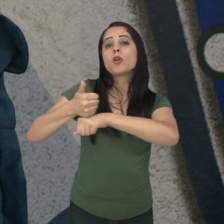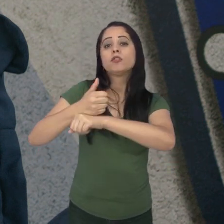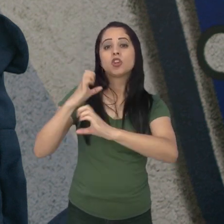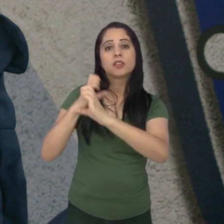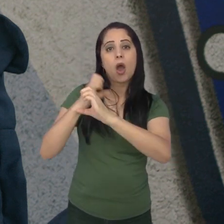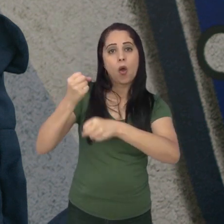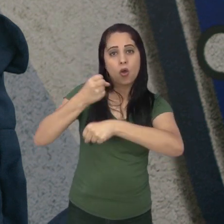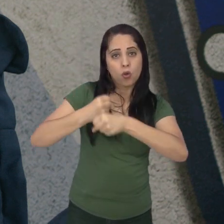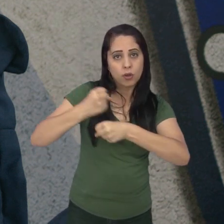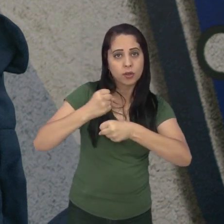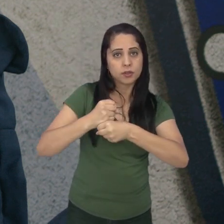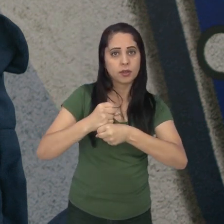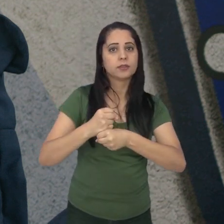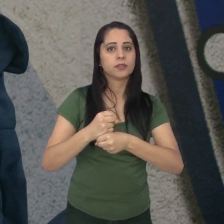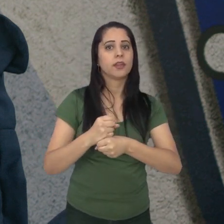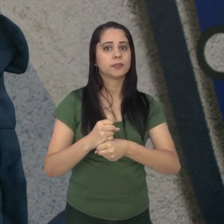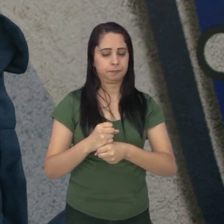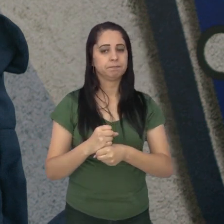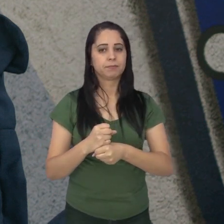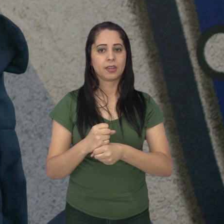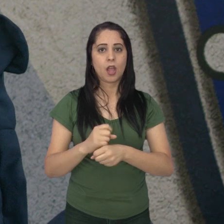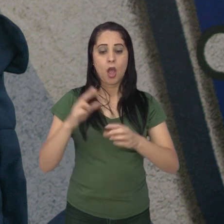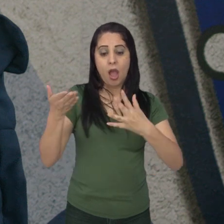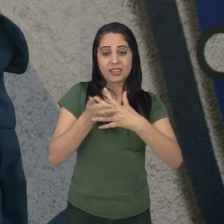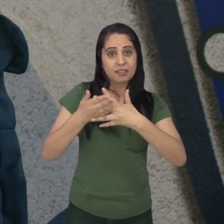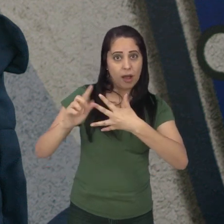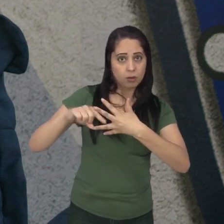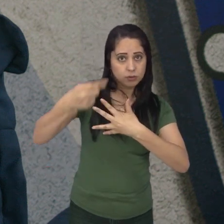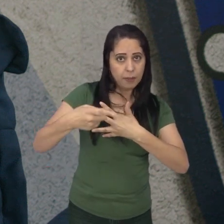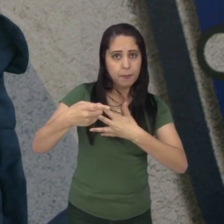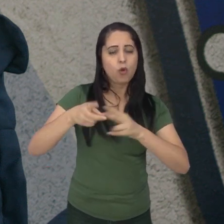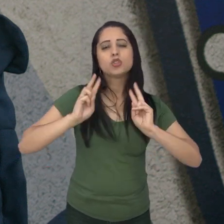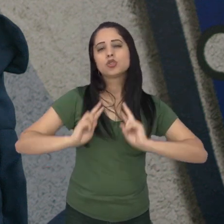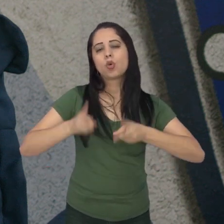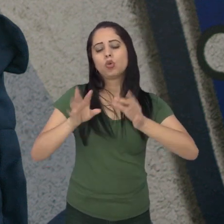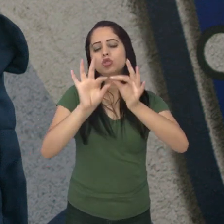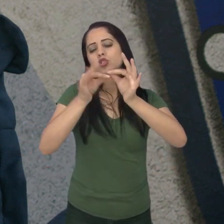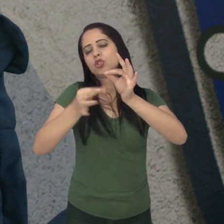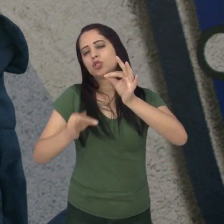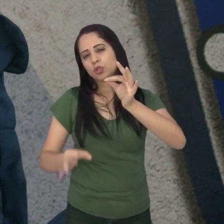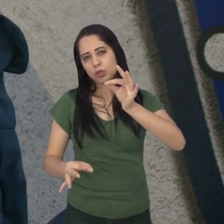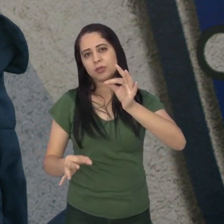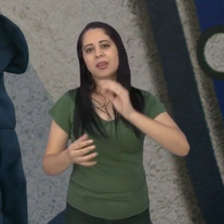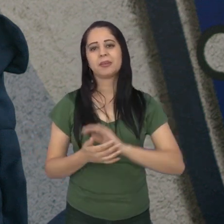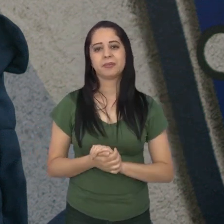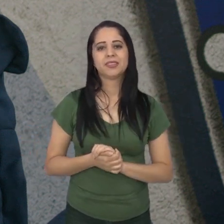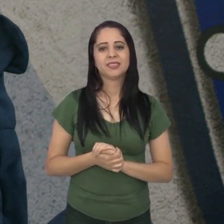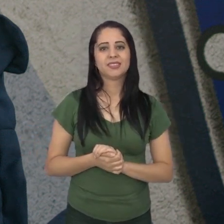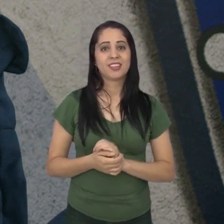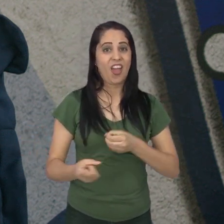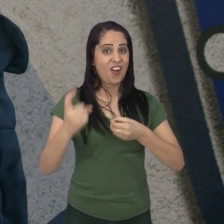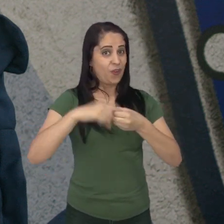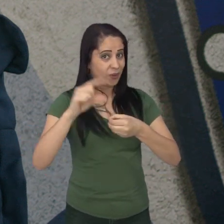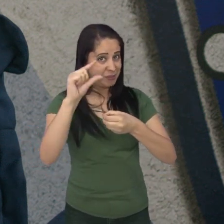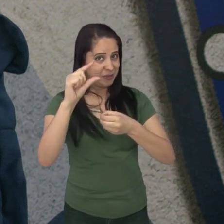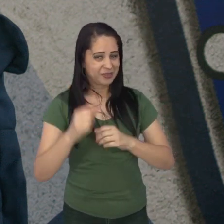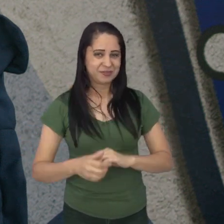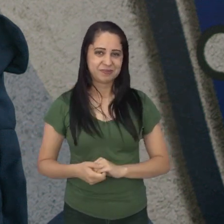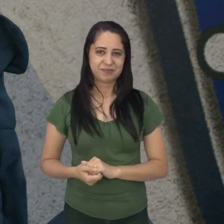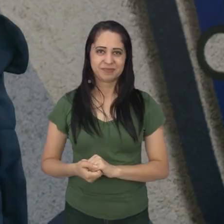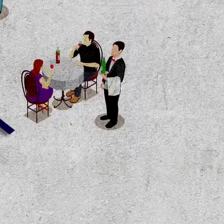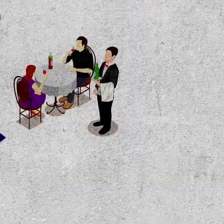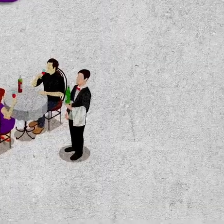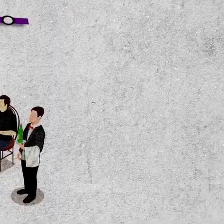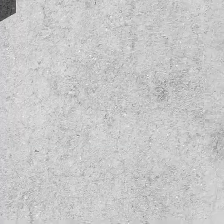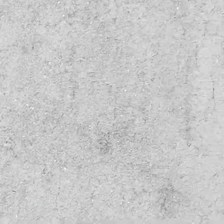engenheiro civil, não saia daí. No próximo bloco, vamos aprofundar um pouco mais sobre a profissão e o mercado atual. A gente volta já